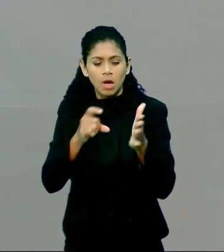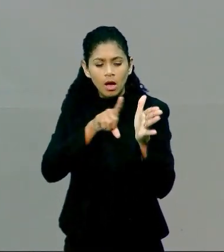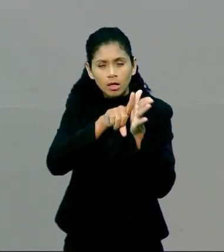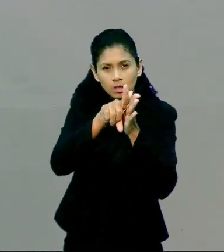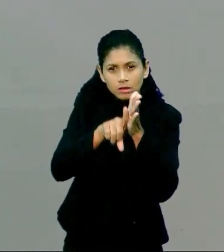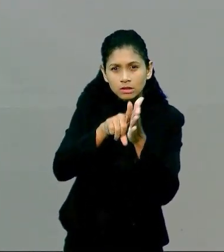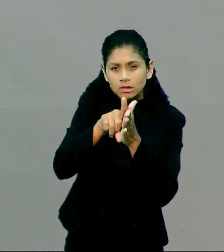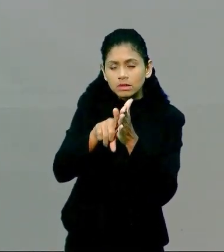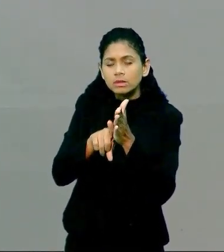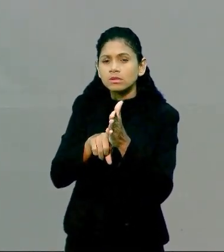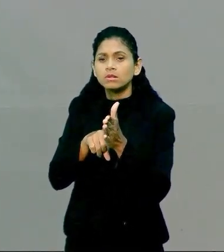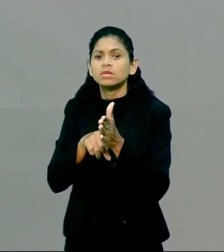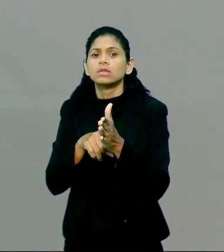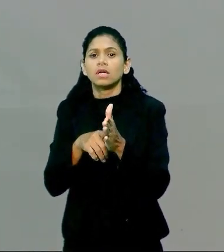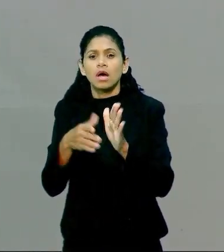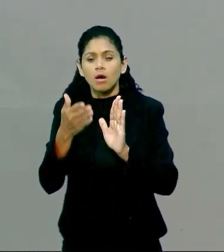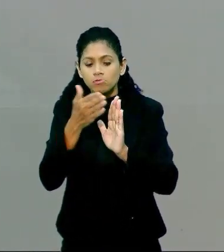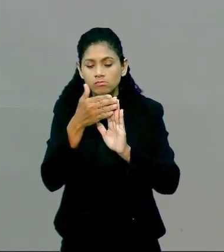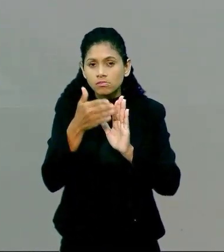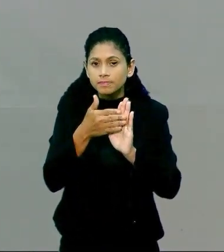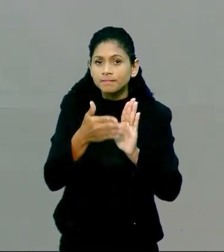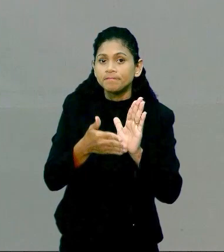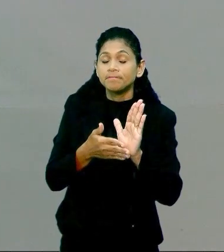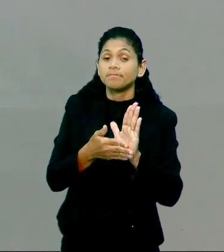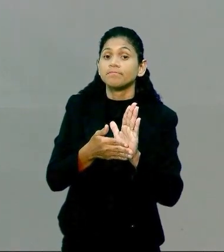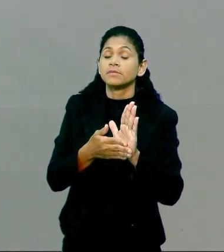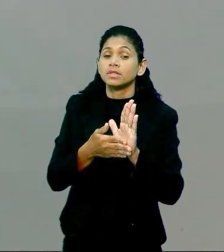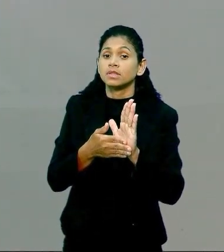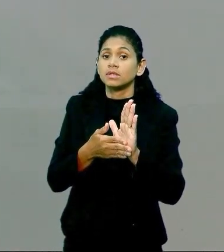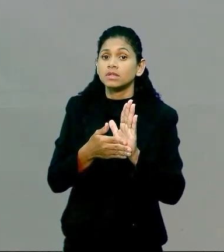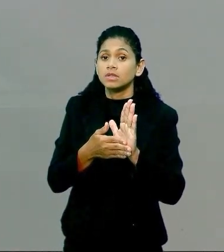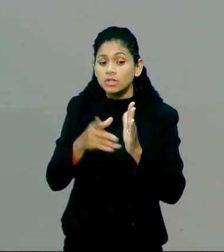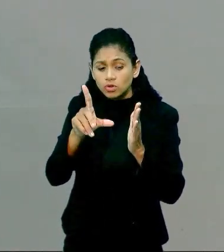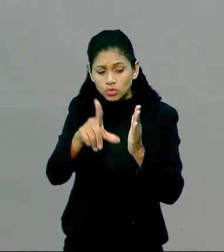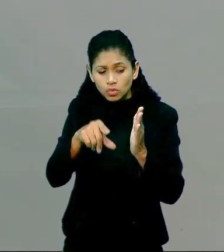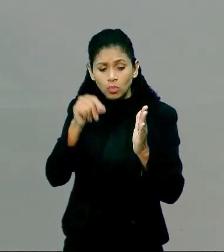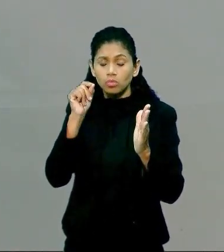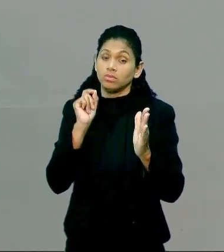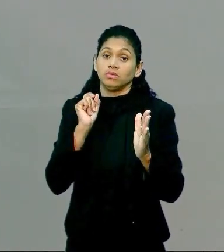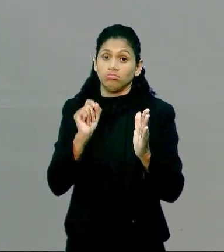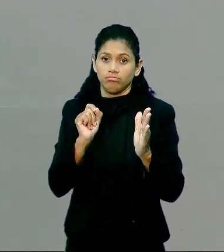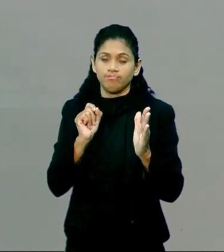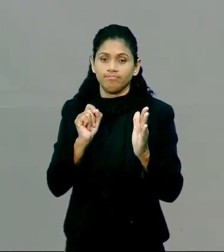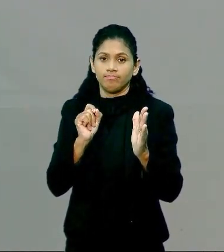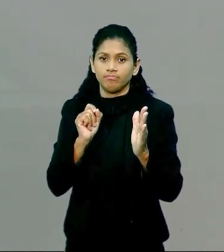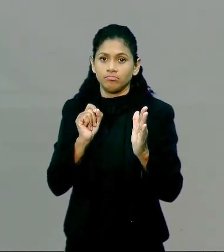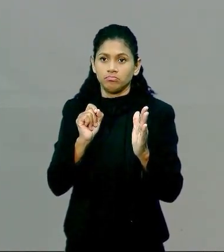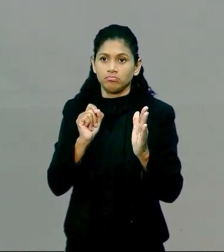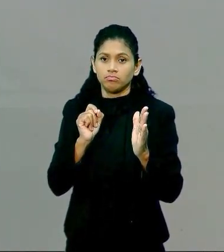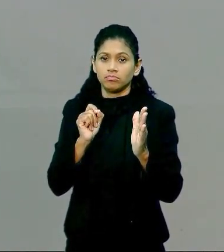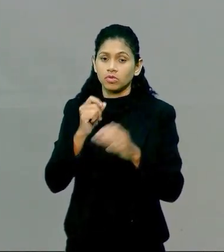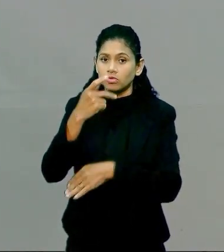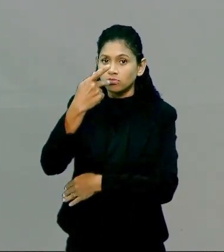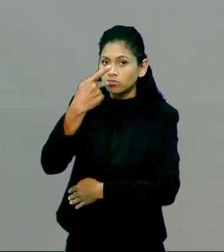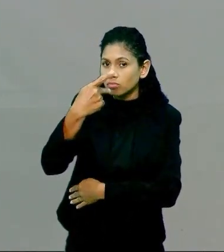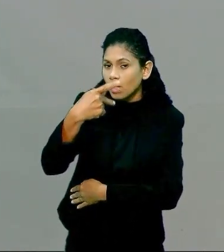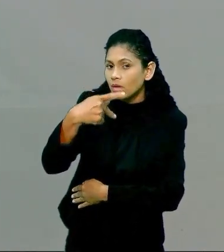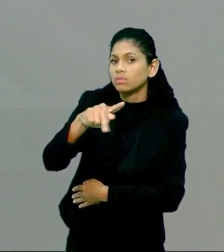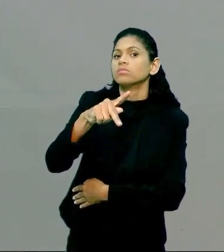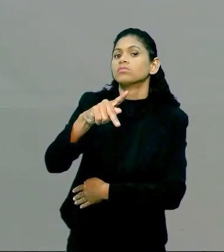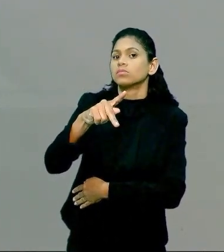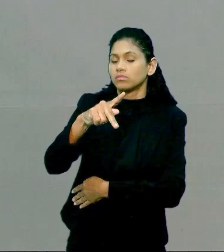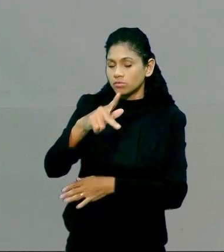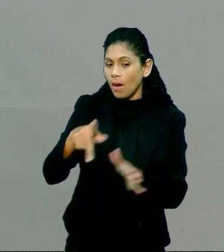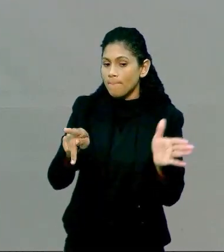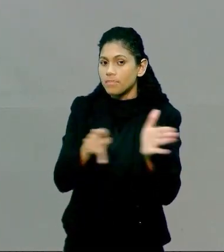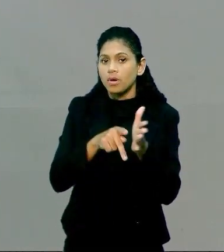os dados, né, e vai ter que tirar suas próprias conclusões. Mas não são próprias conclusões, né, no